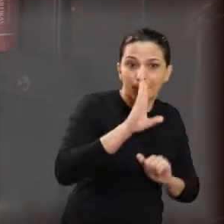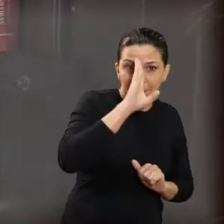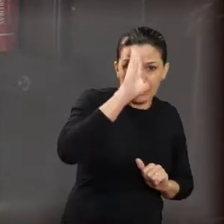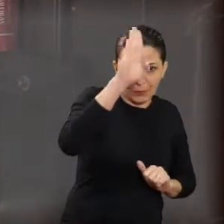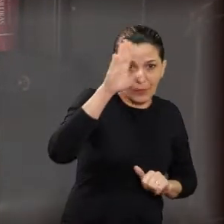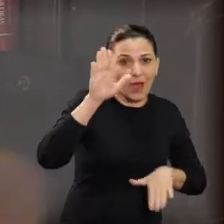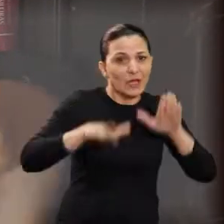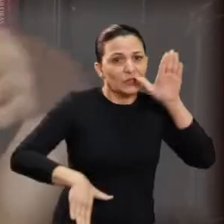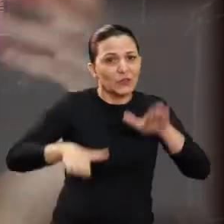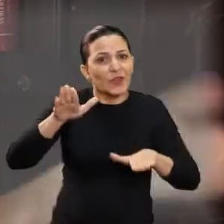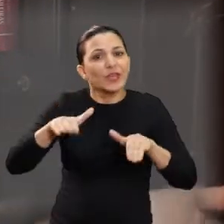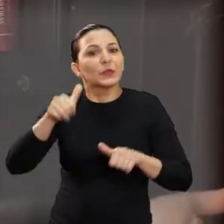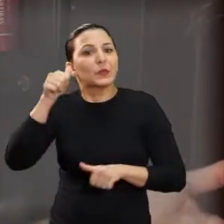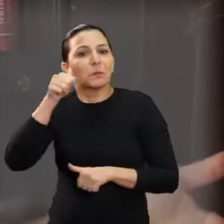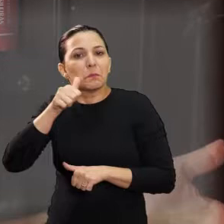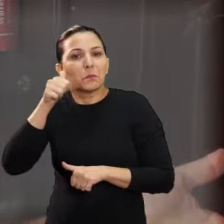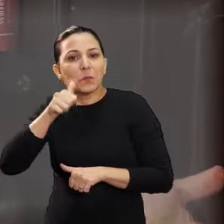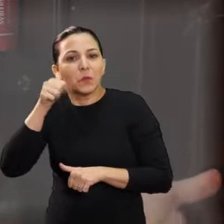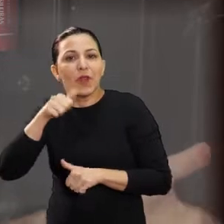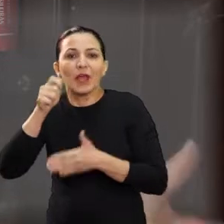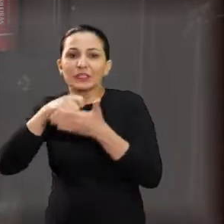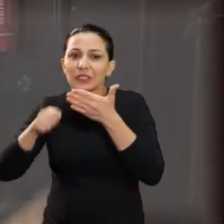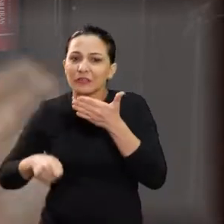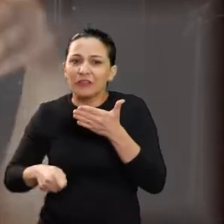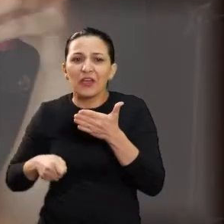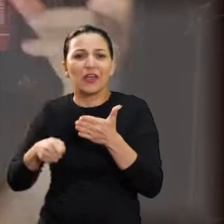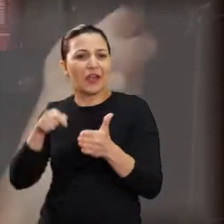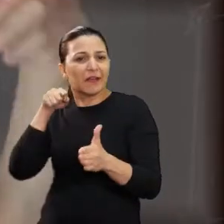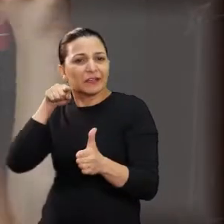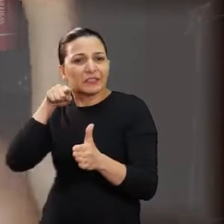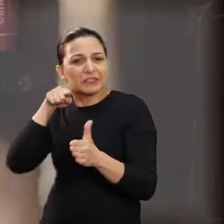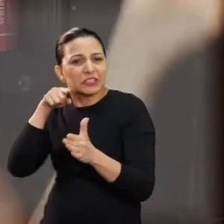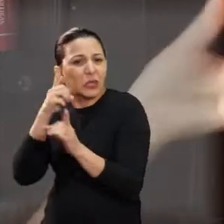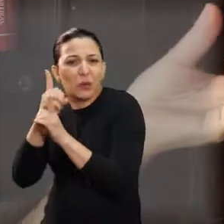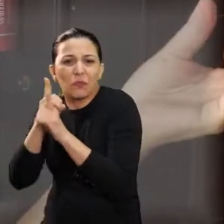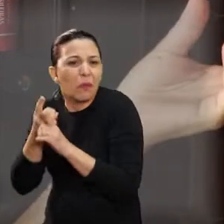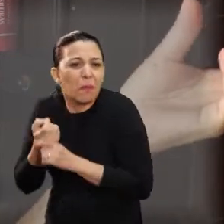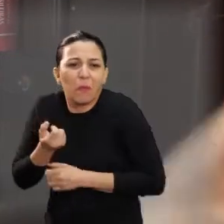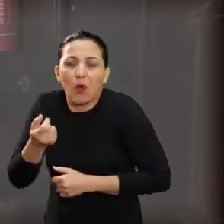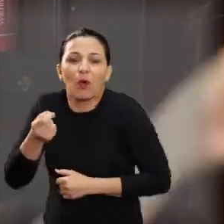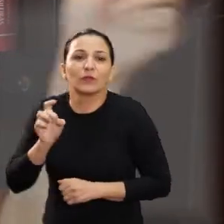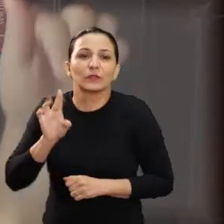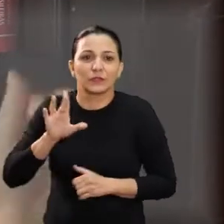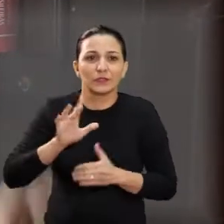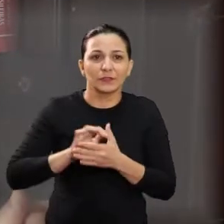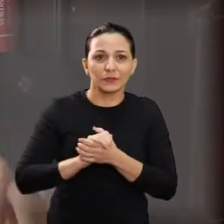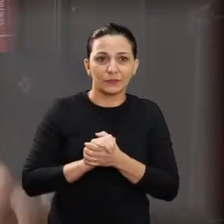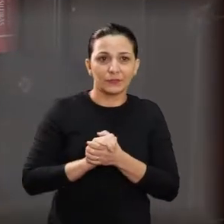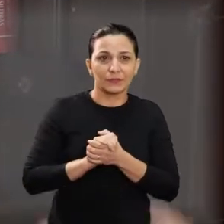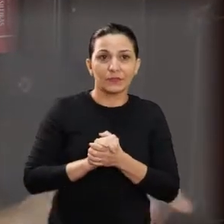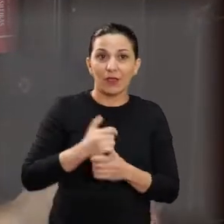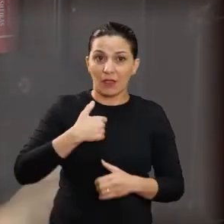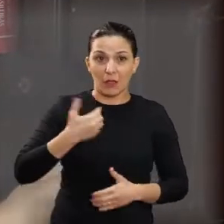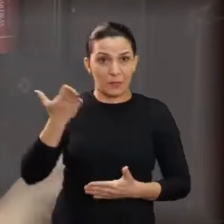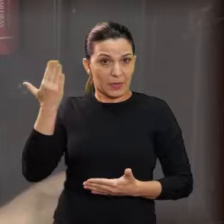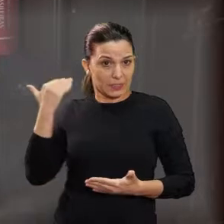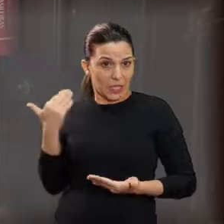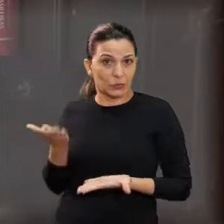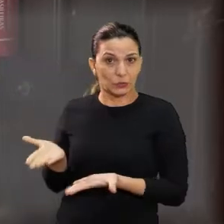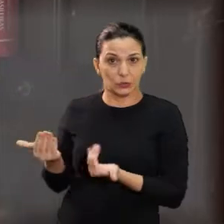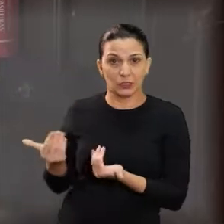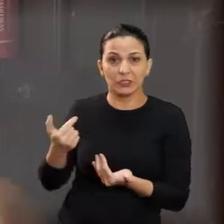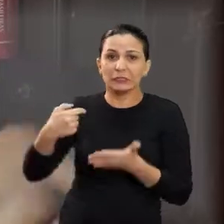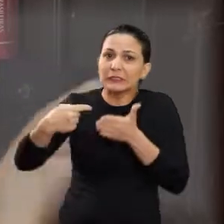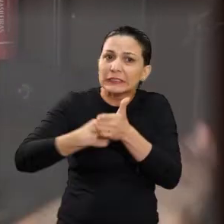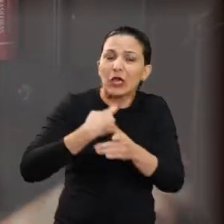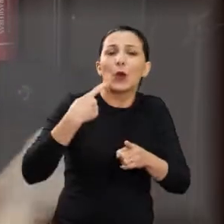né? E por que isso? Então, era uma pergunta que eu já tinha desde adolescente e fui desenvolver isso na faculdade.